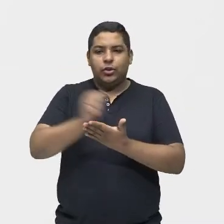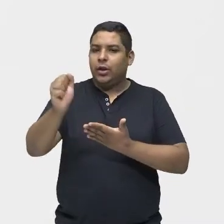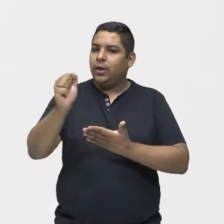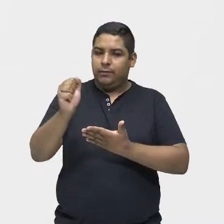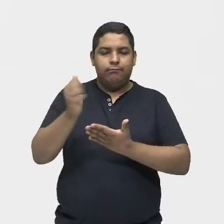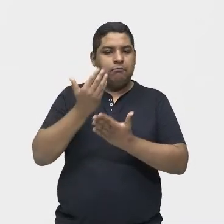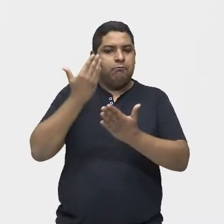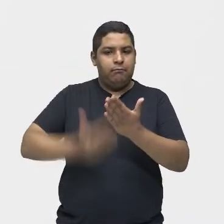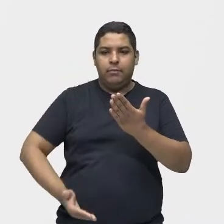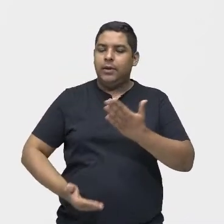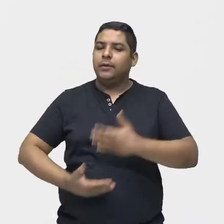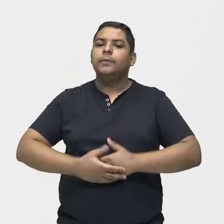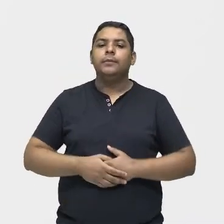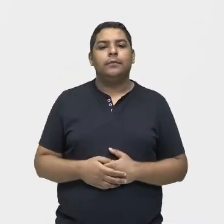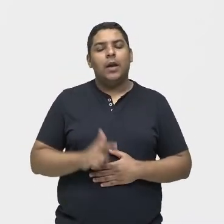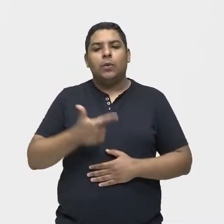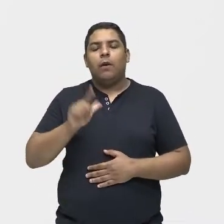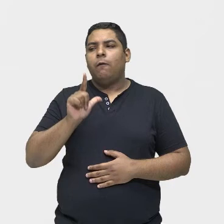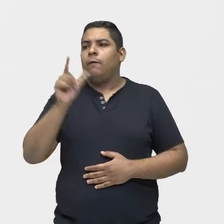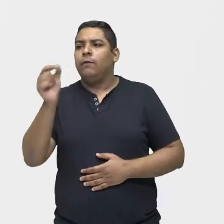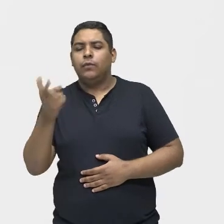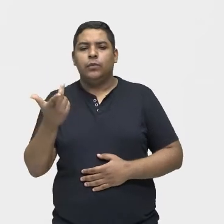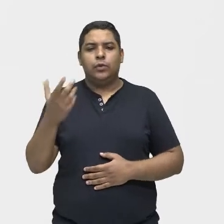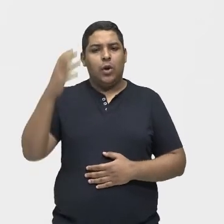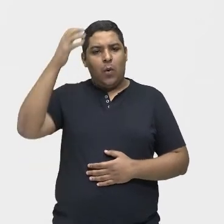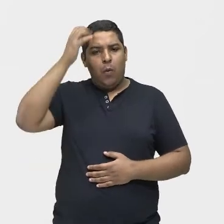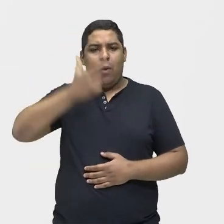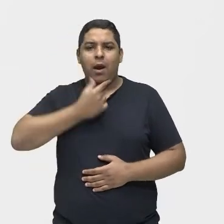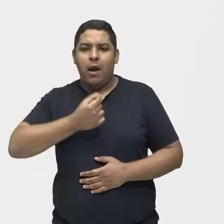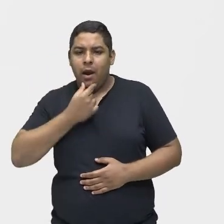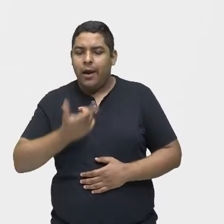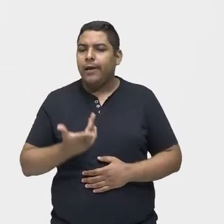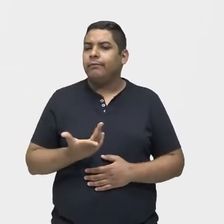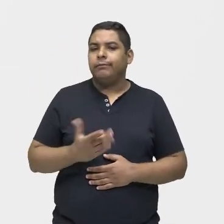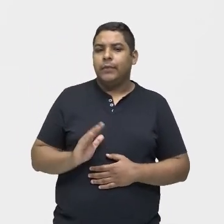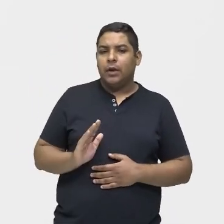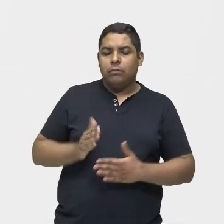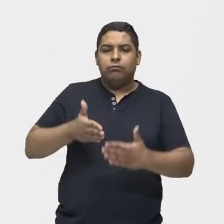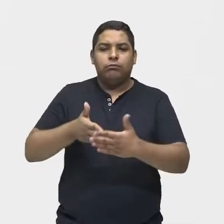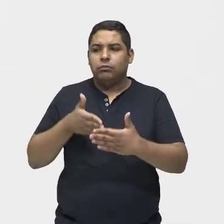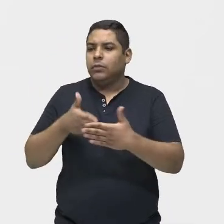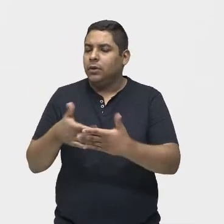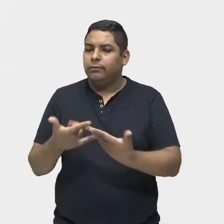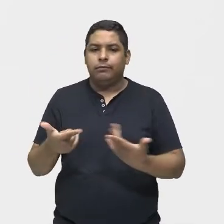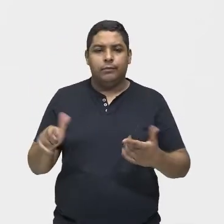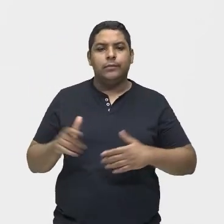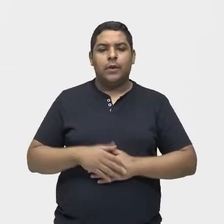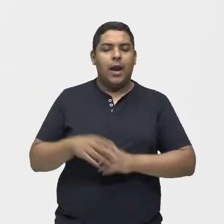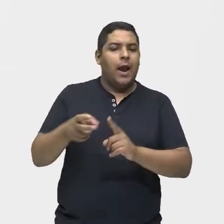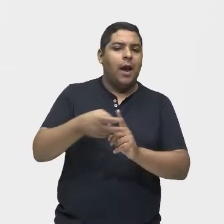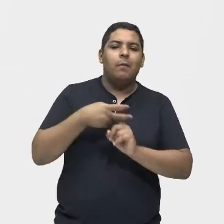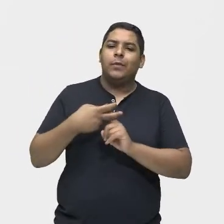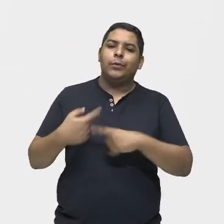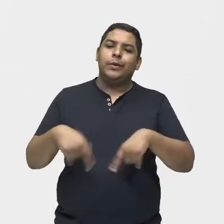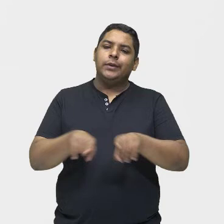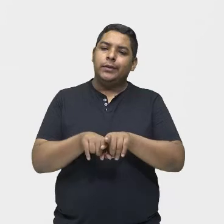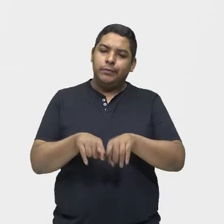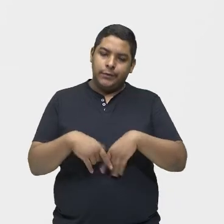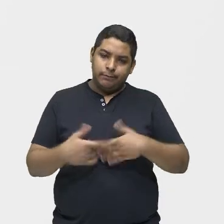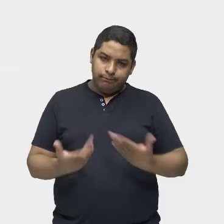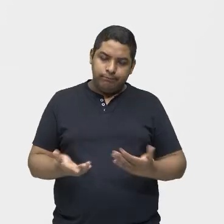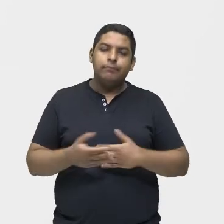significa capturar a peça que está ameaçando o rei. E agora vamos ver o checkmate, que é o objetivo do jogo. Não há nenhuma forma